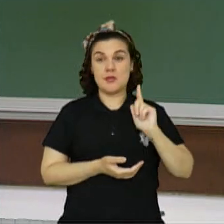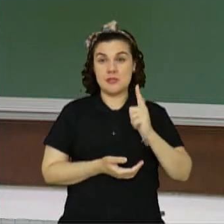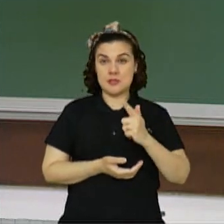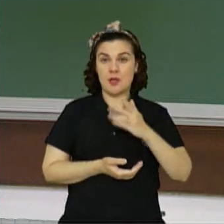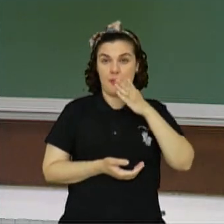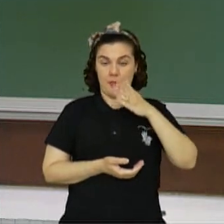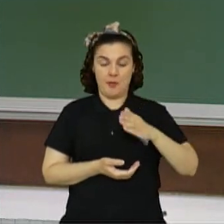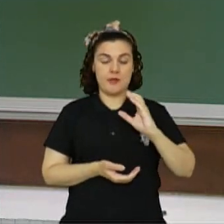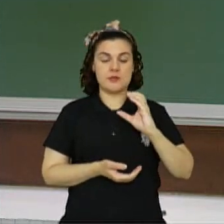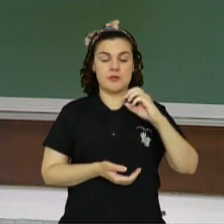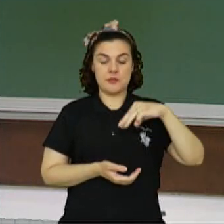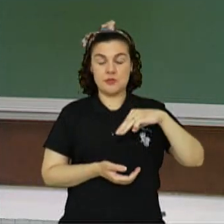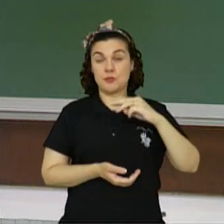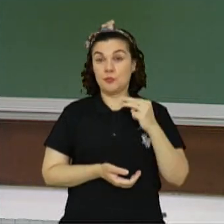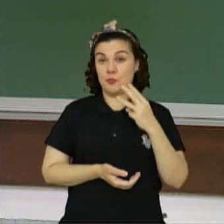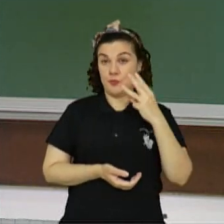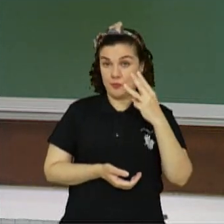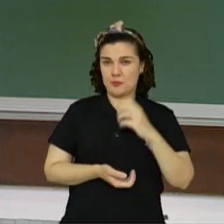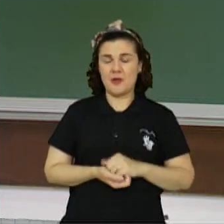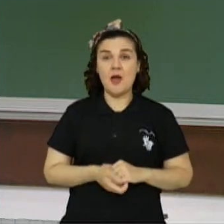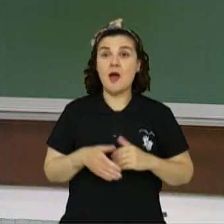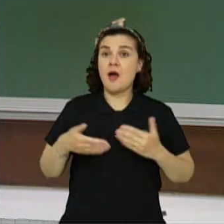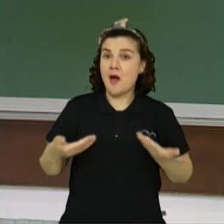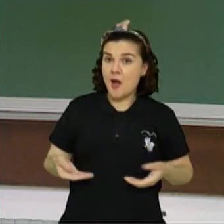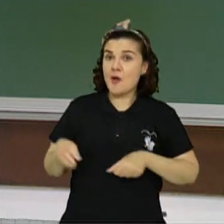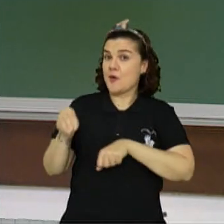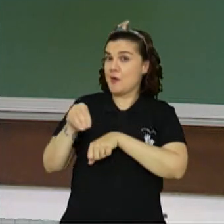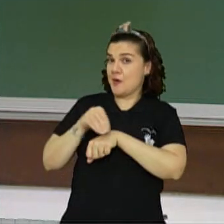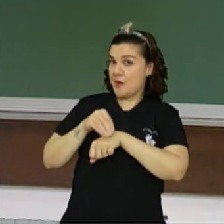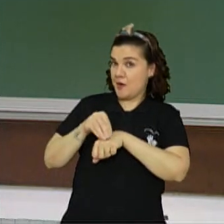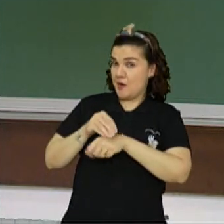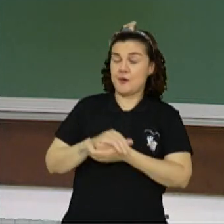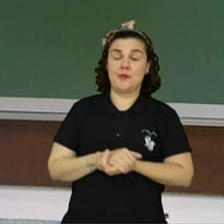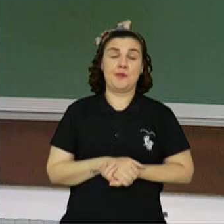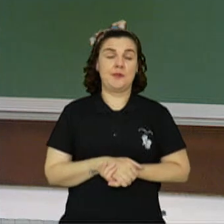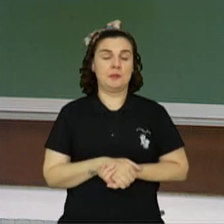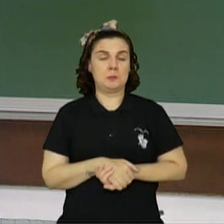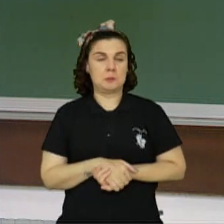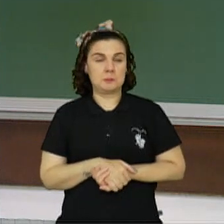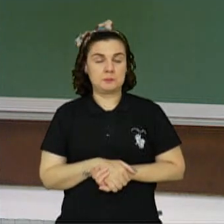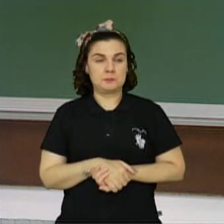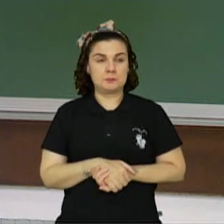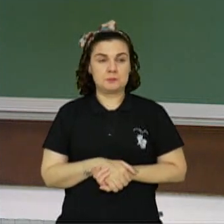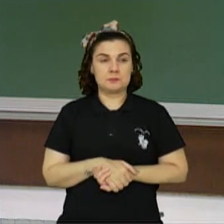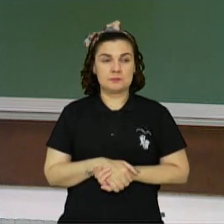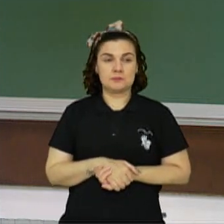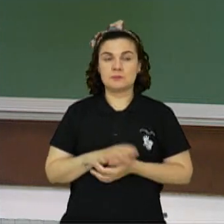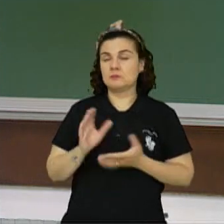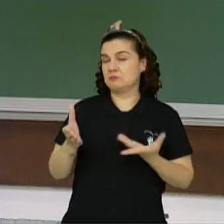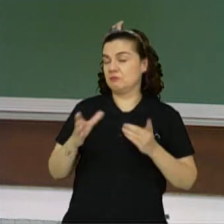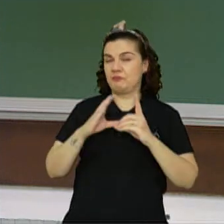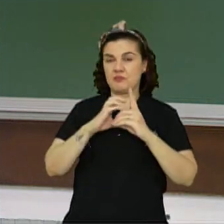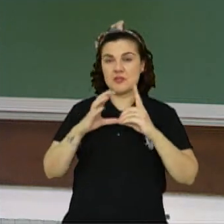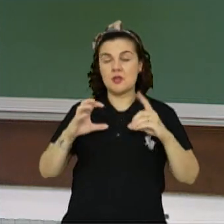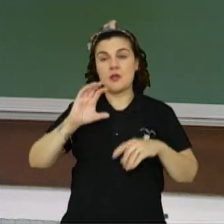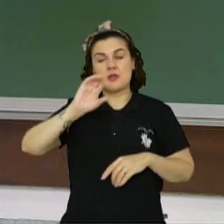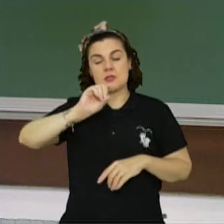por centímetros cúbicos. Aí se eu pego o álcool, como já foi citado, eu vou lá e pego o álcool tem densidade